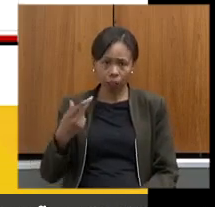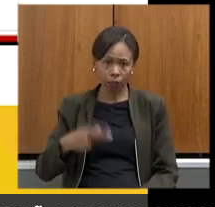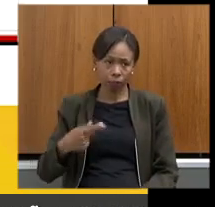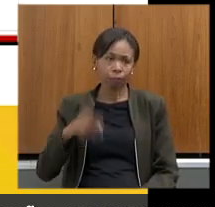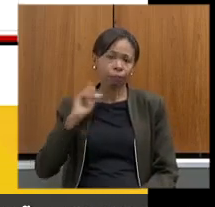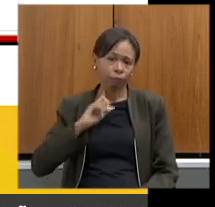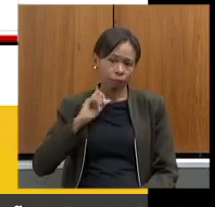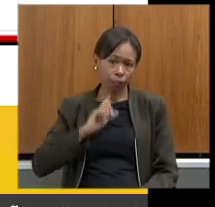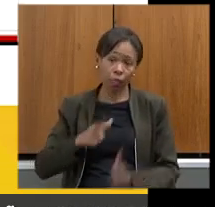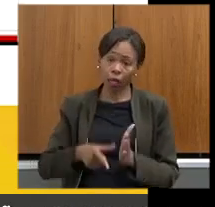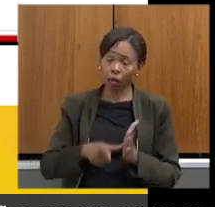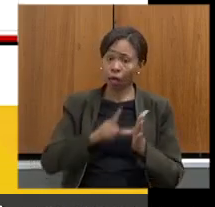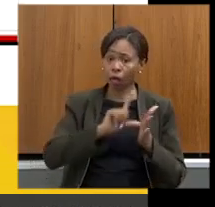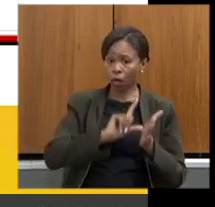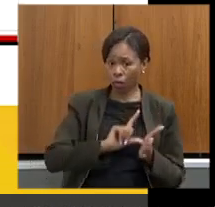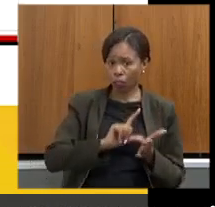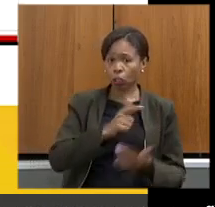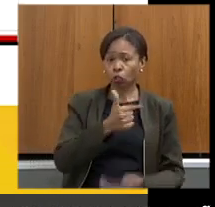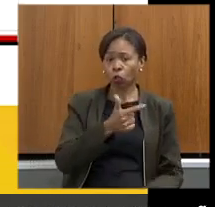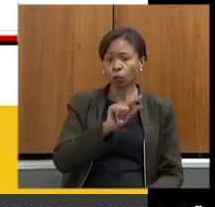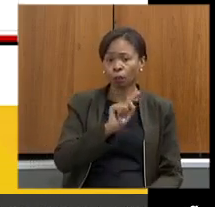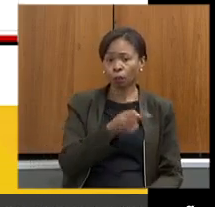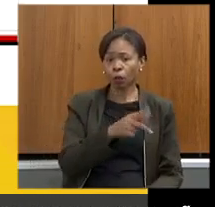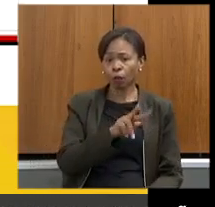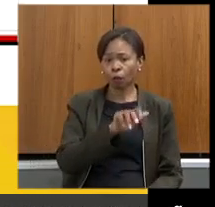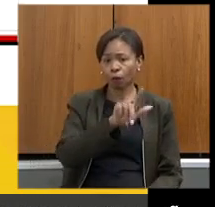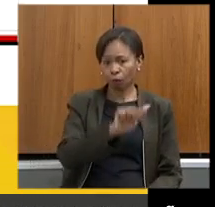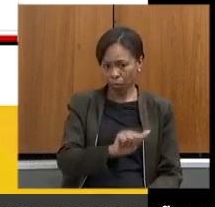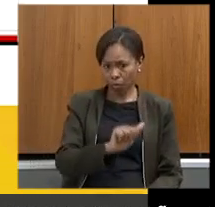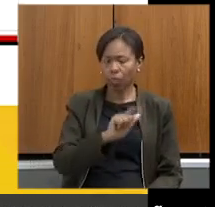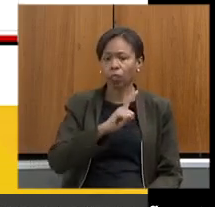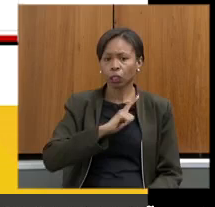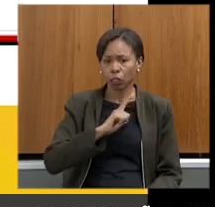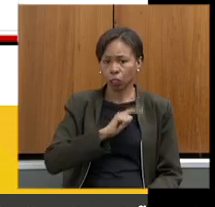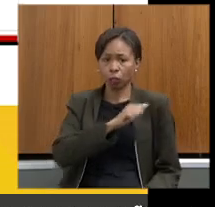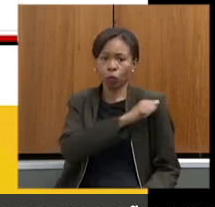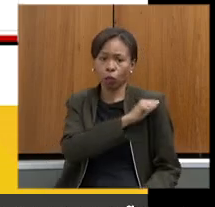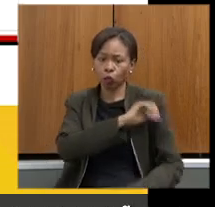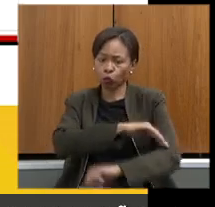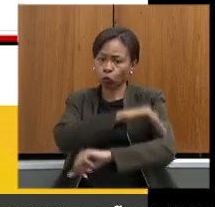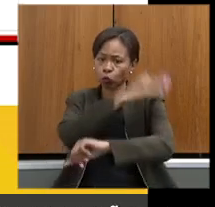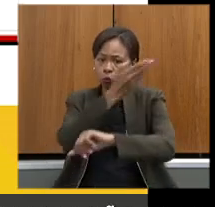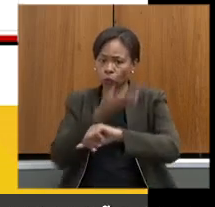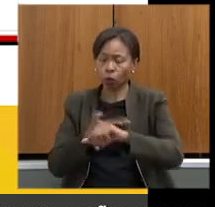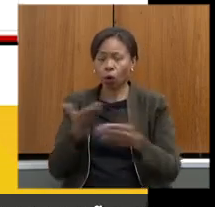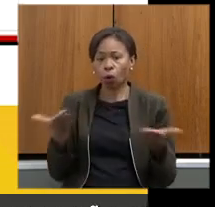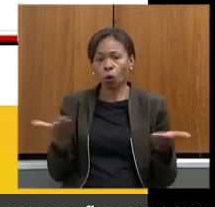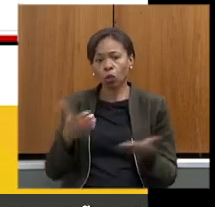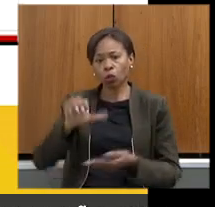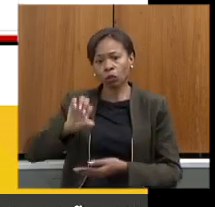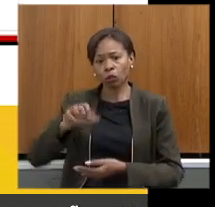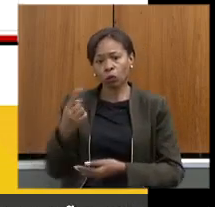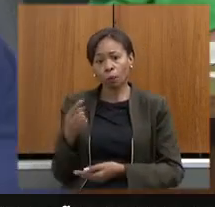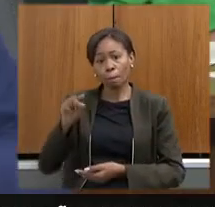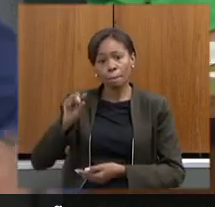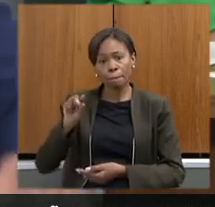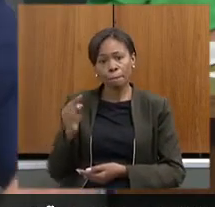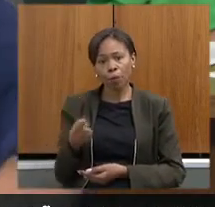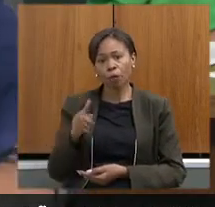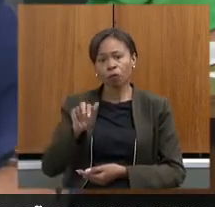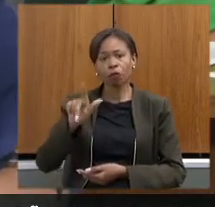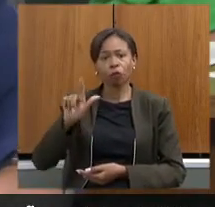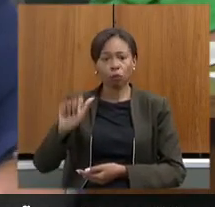e que antes haviam 12 mil vagas ofertadas para alunos em tempo integral e hoje já são 91 mil vagas